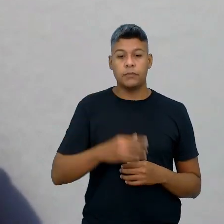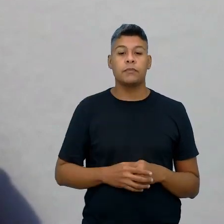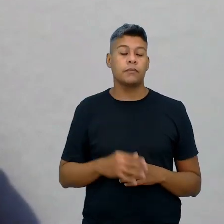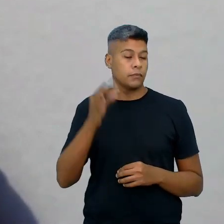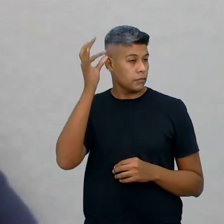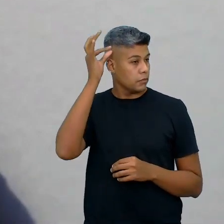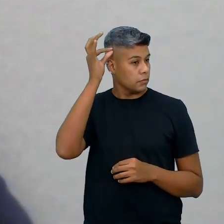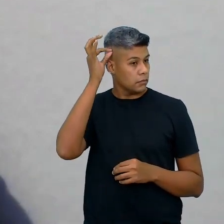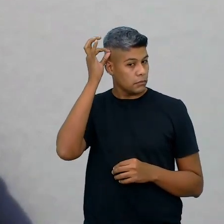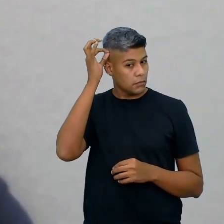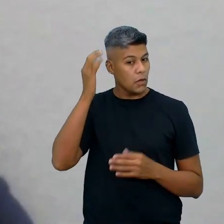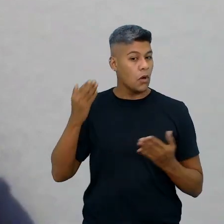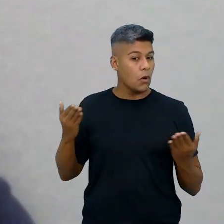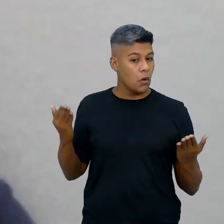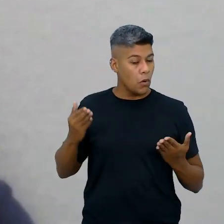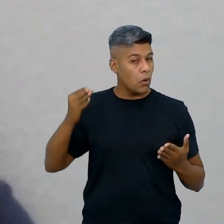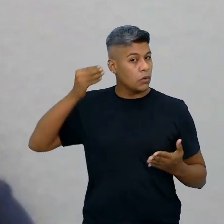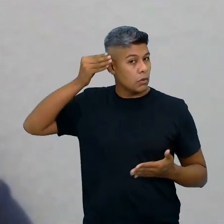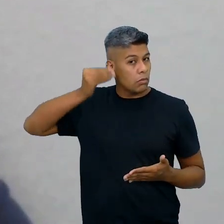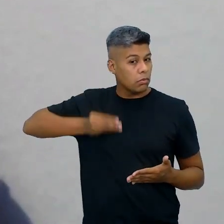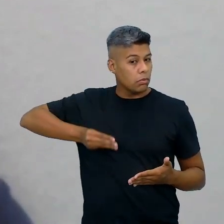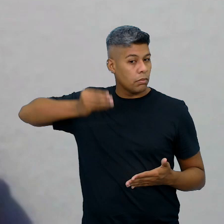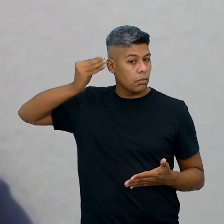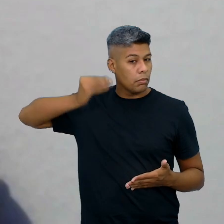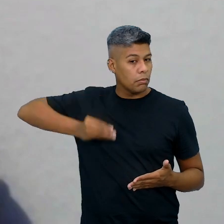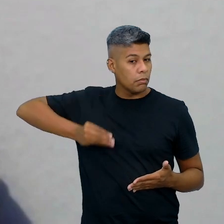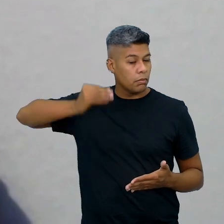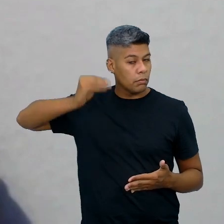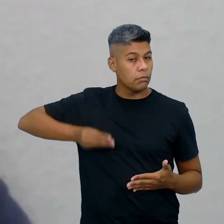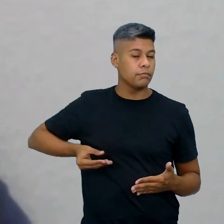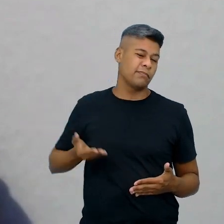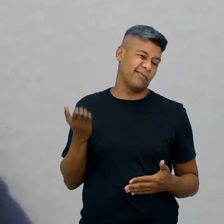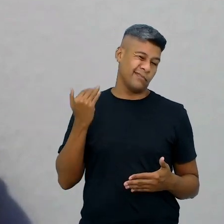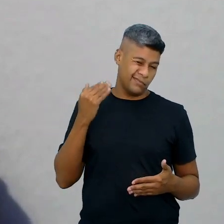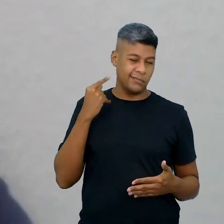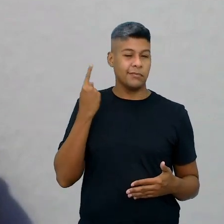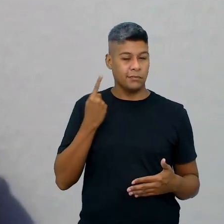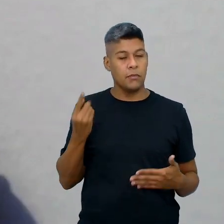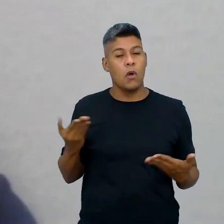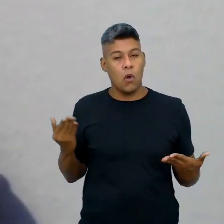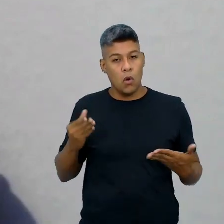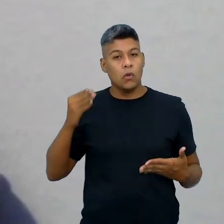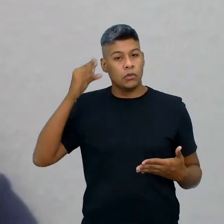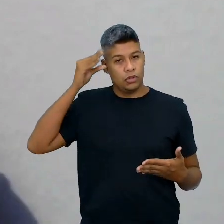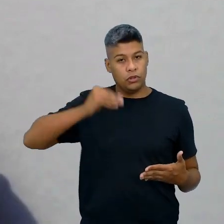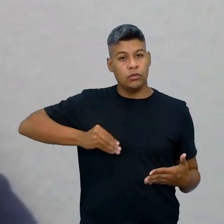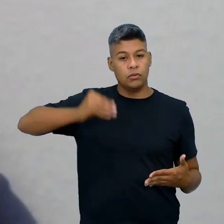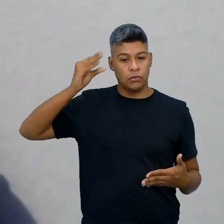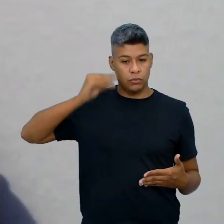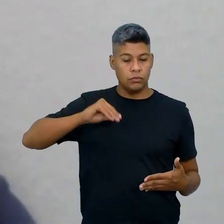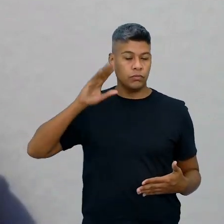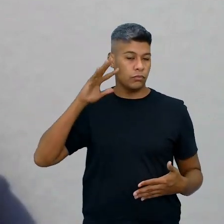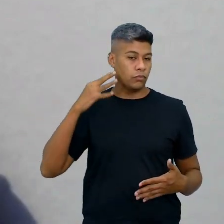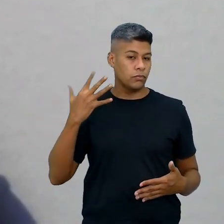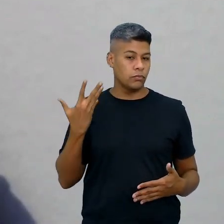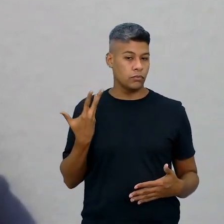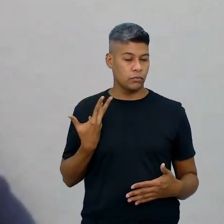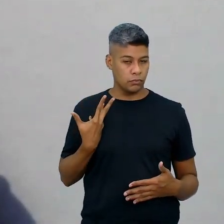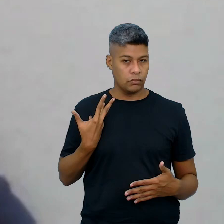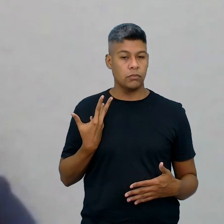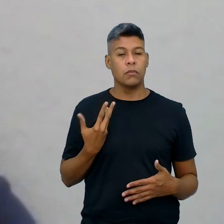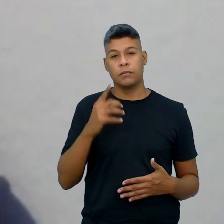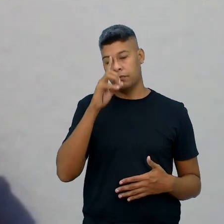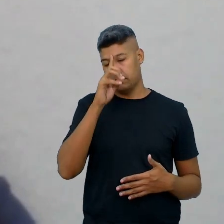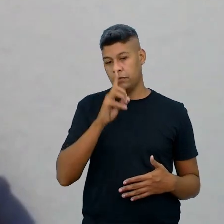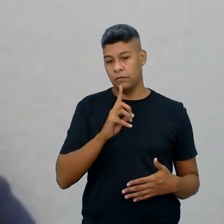com cabelos, hoje eu estou com cabelos lisos, sempre falo que eu estou com cabelo cacheado, Hoje eu estou com cabelo liso. É um cabelo curto, com luzes,